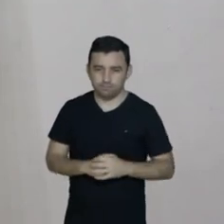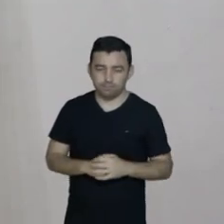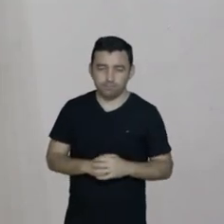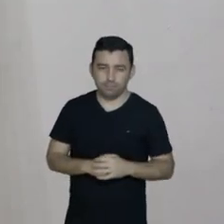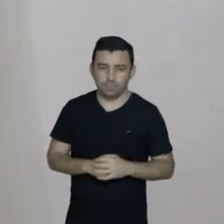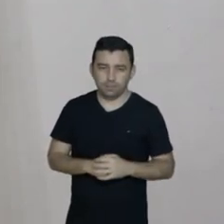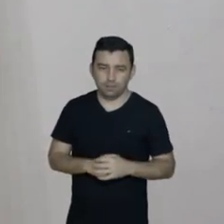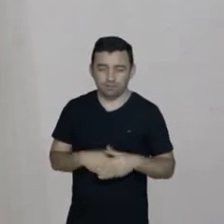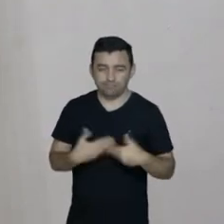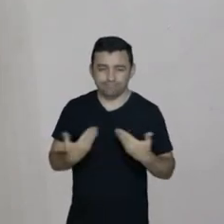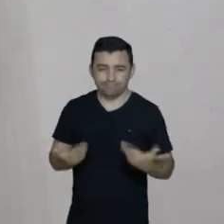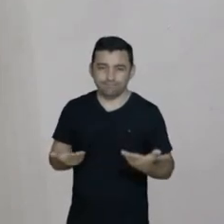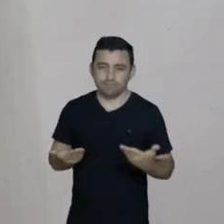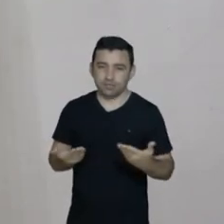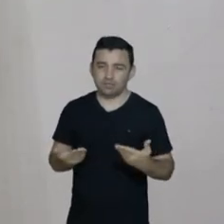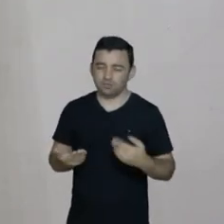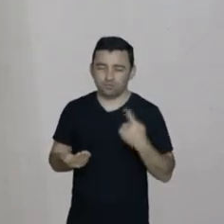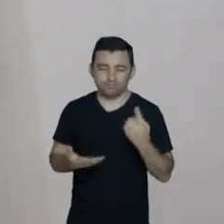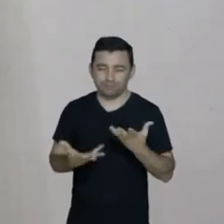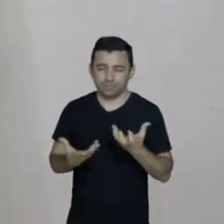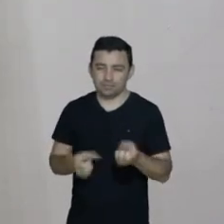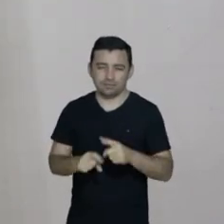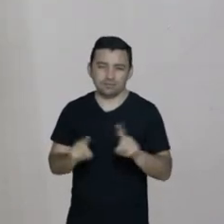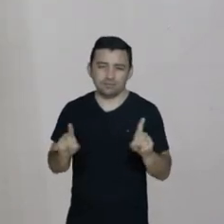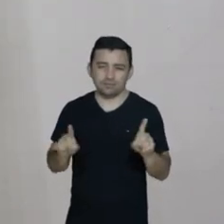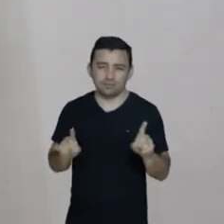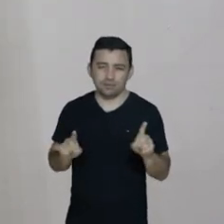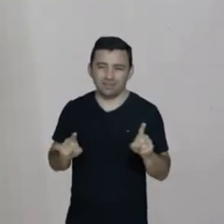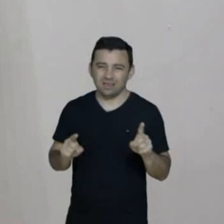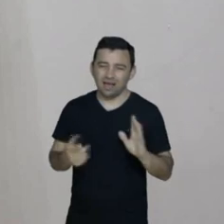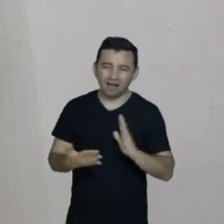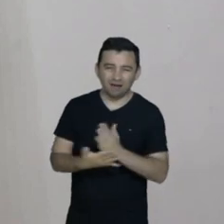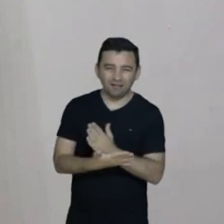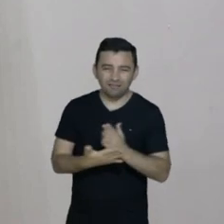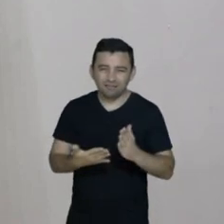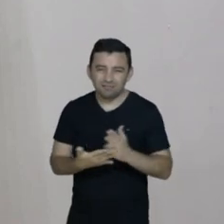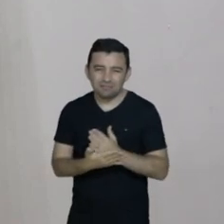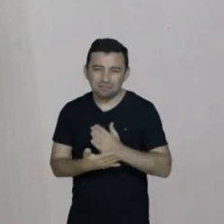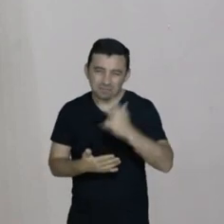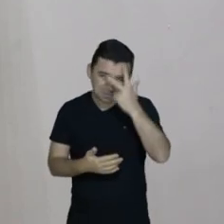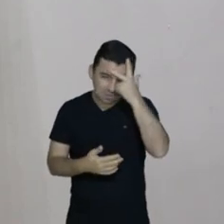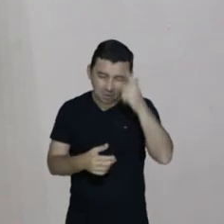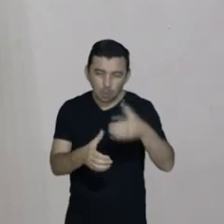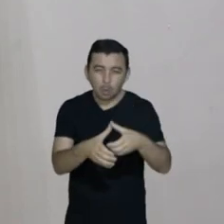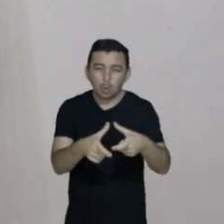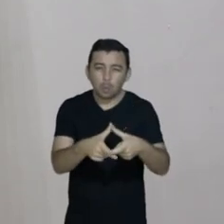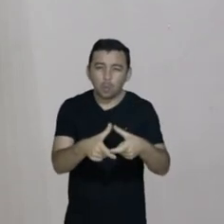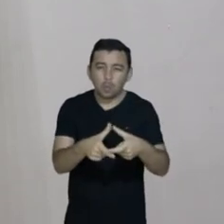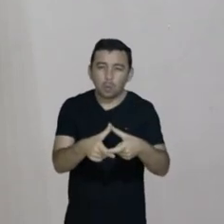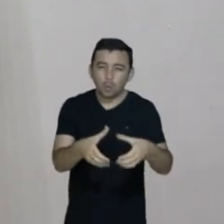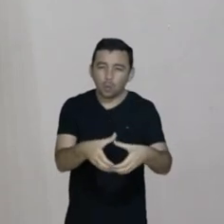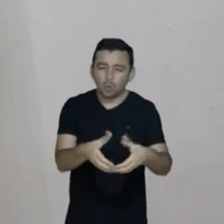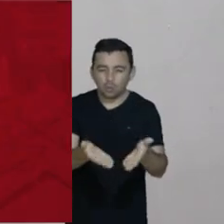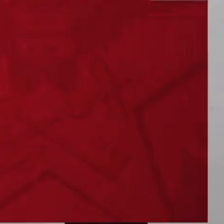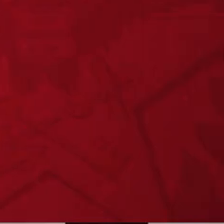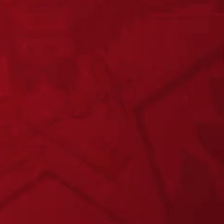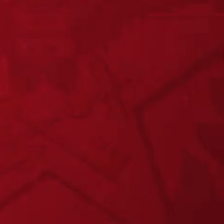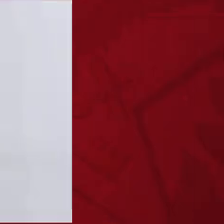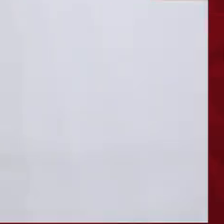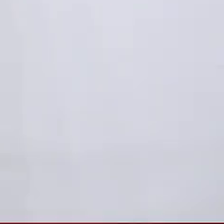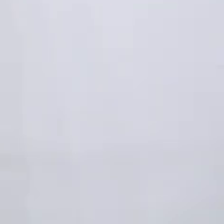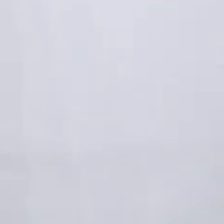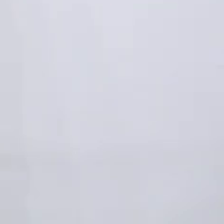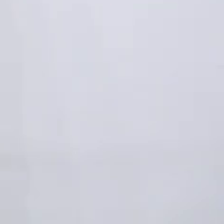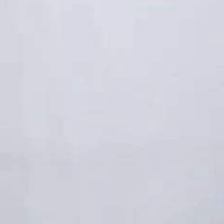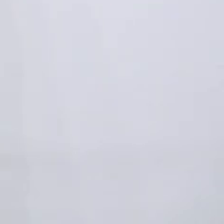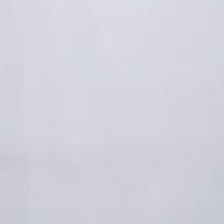custa aceitar que algumas poucas cabeças Deputado possam decidir a respeito desse assunto